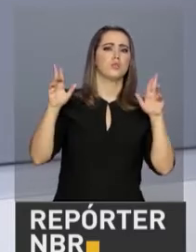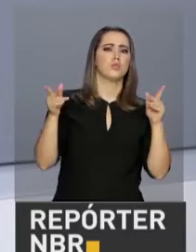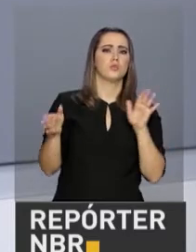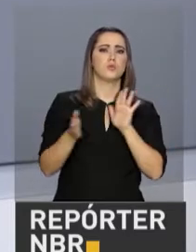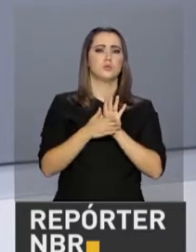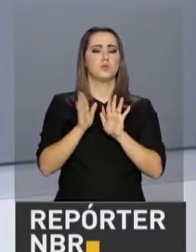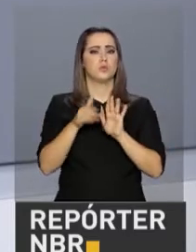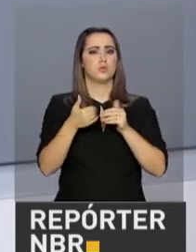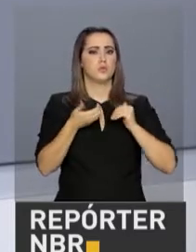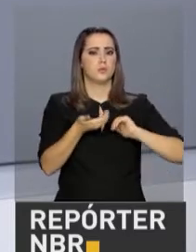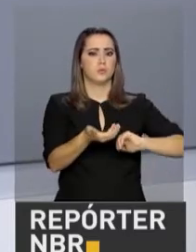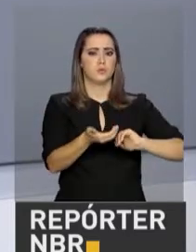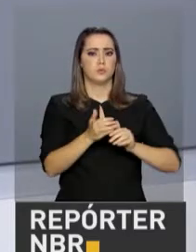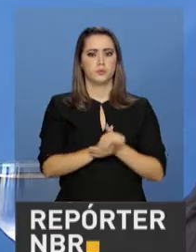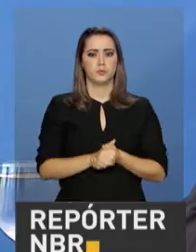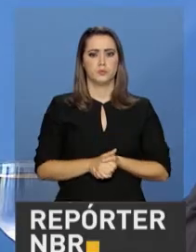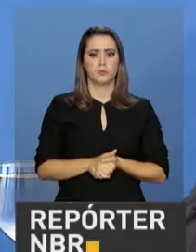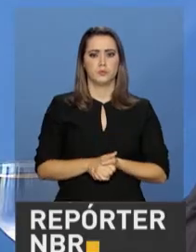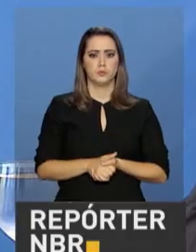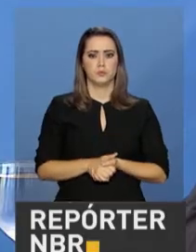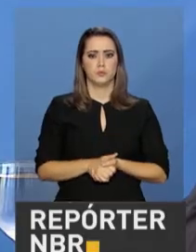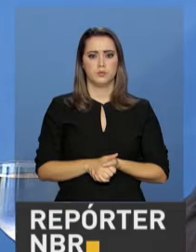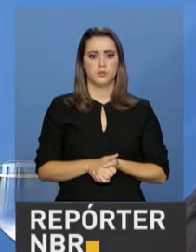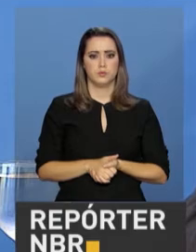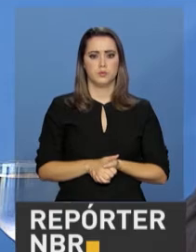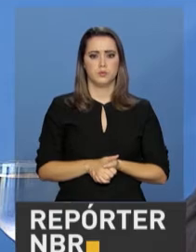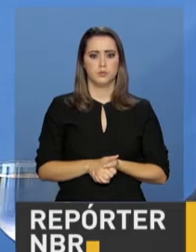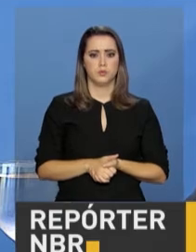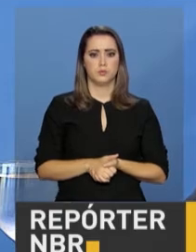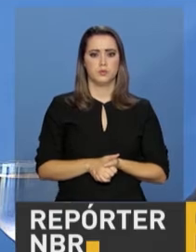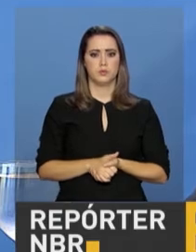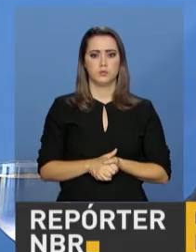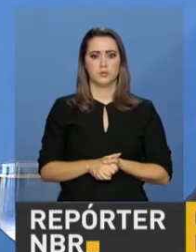está no Congresso. O governo,